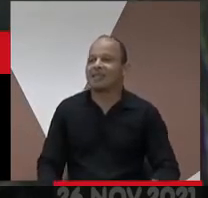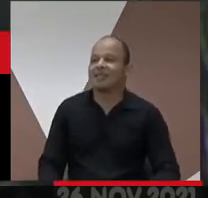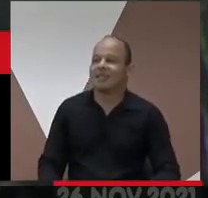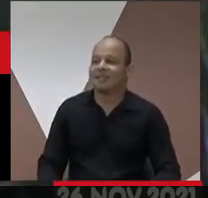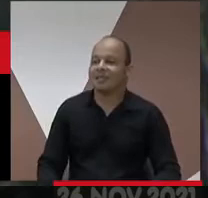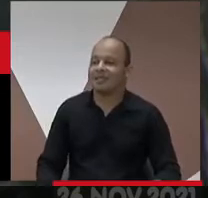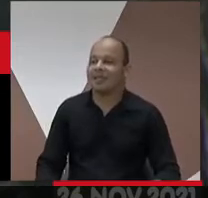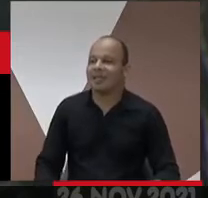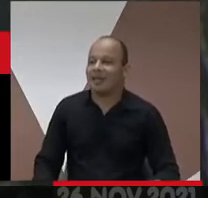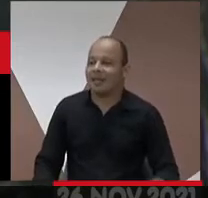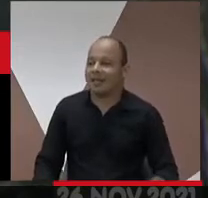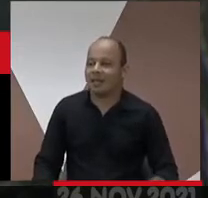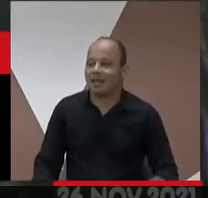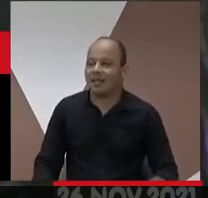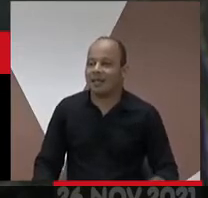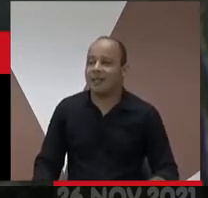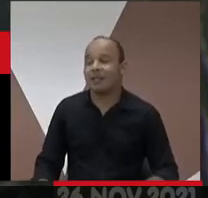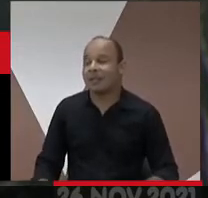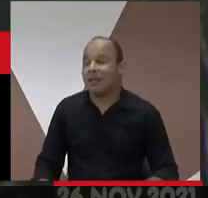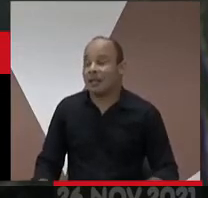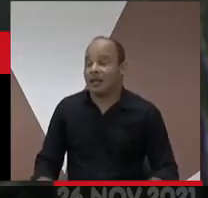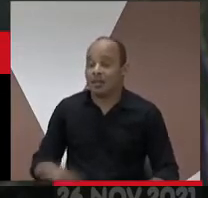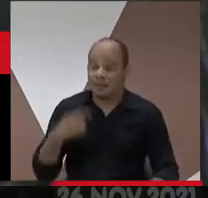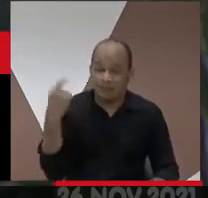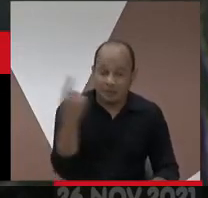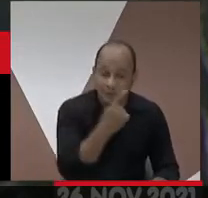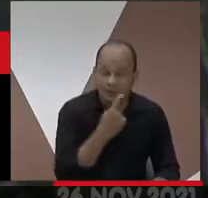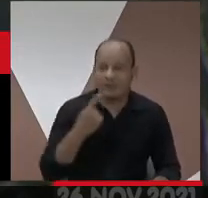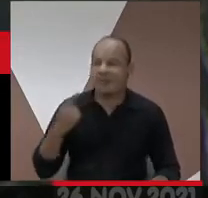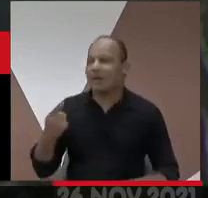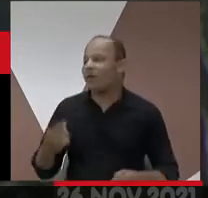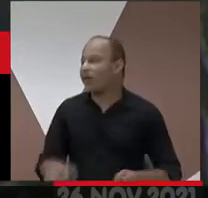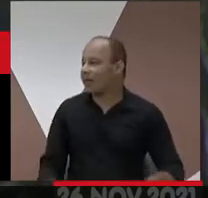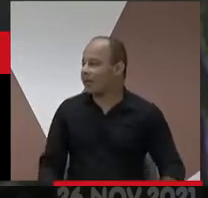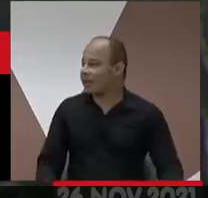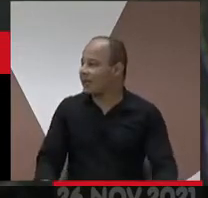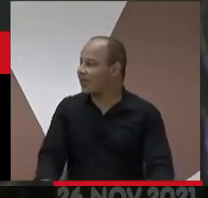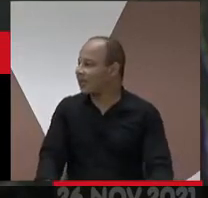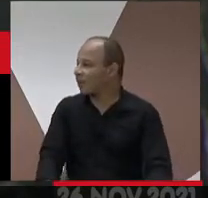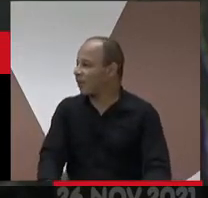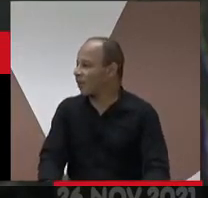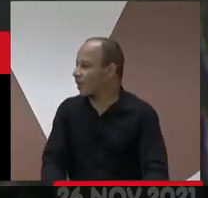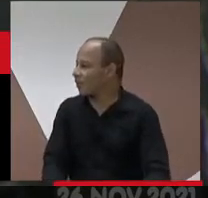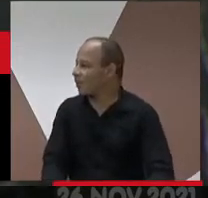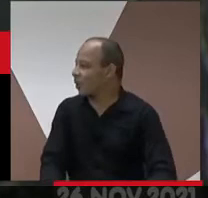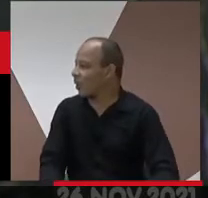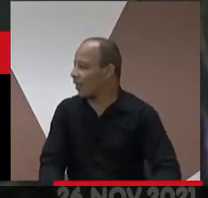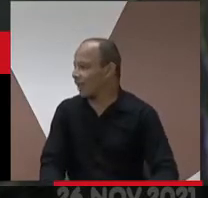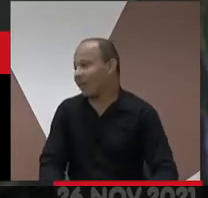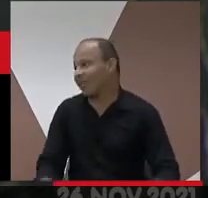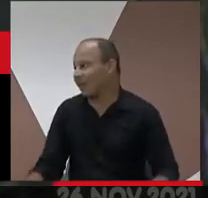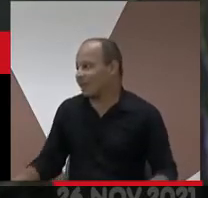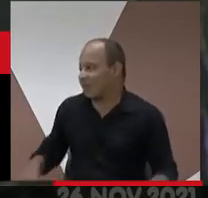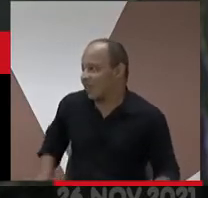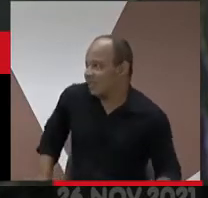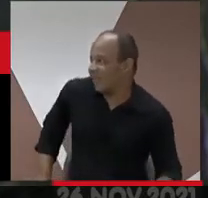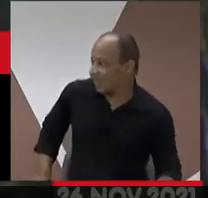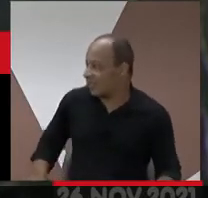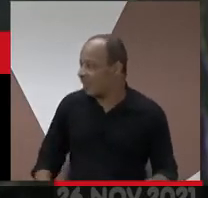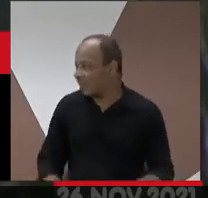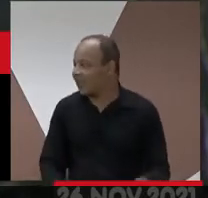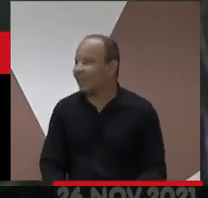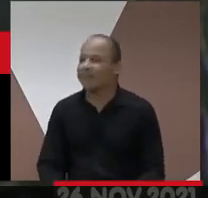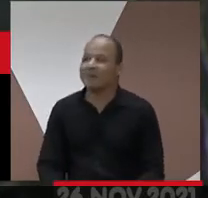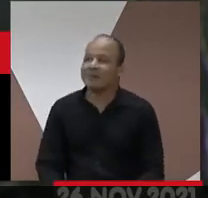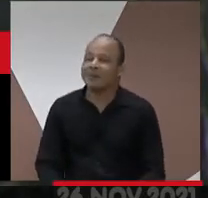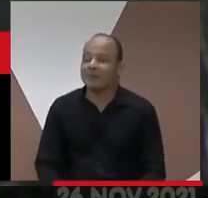galerias e o plenário nessa importante audiência pública. Cumprimentar a nossa mesa, na verdade, é uma reunião especial. Cumprimentar a